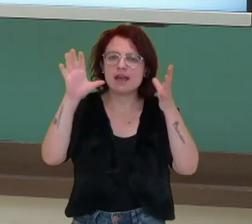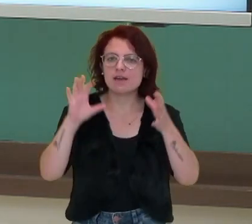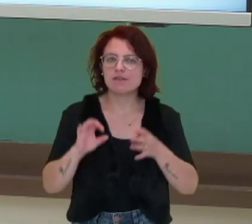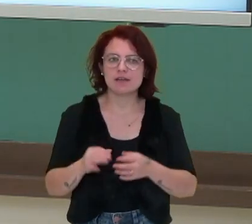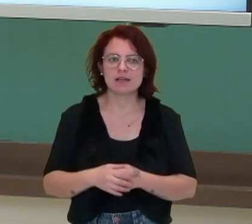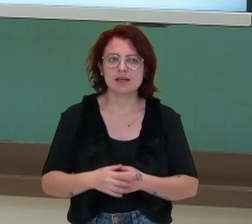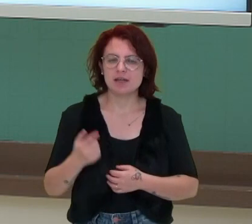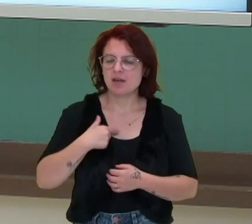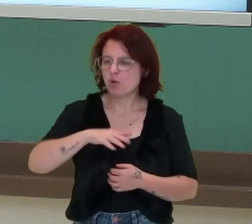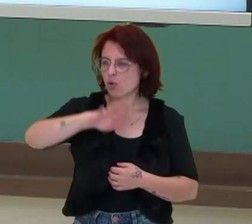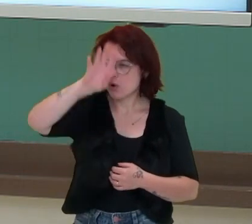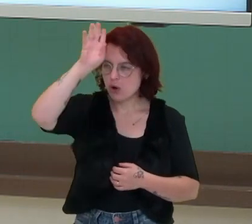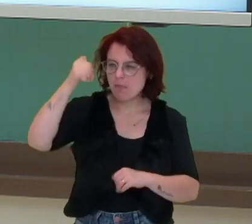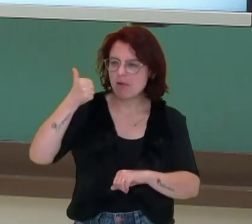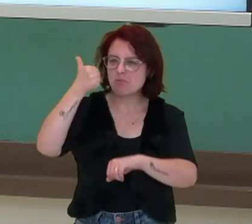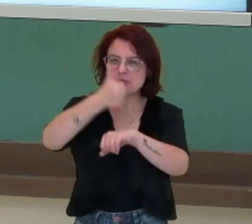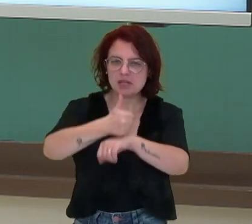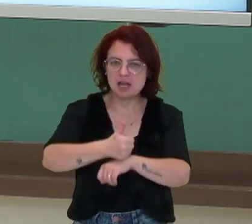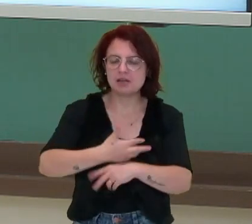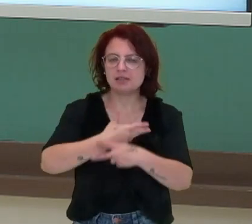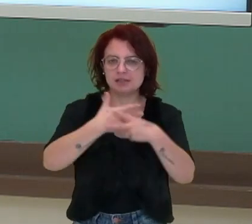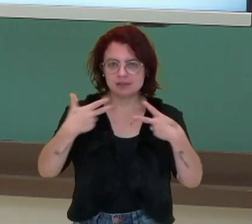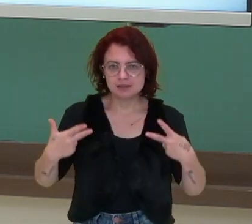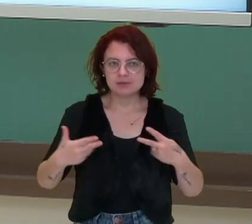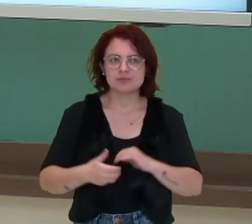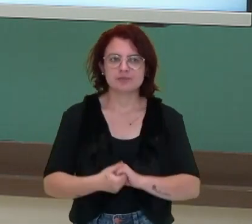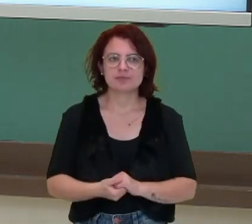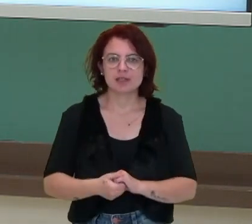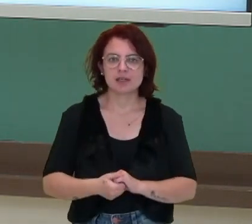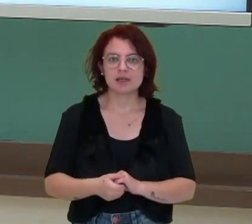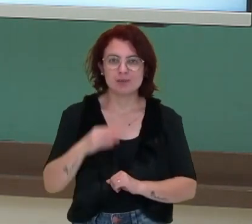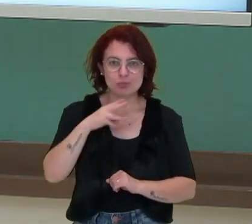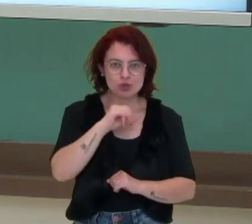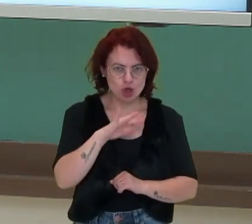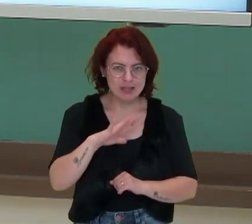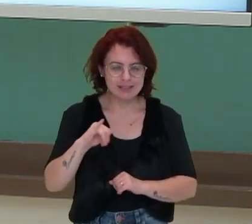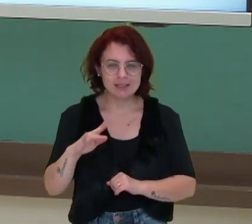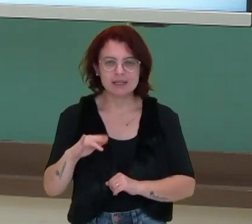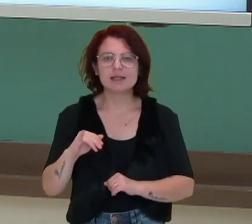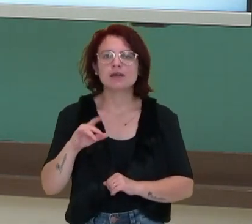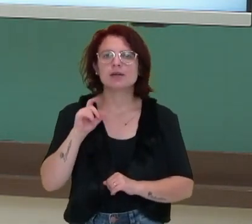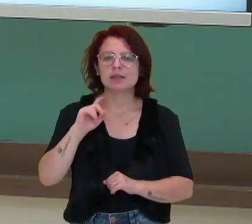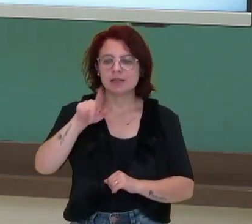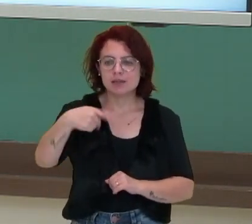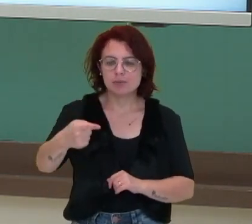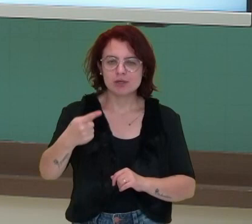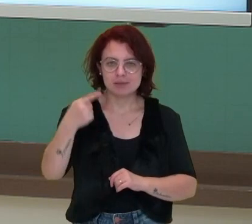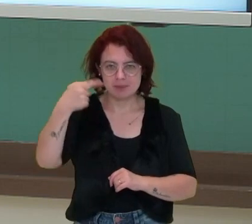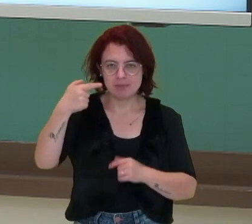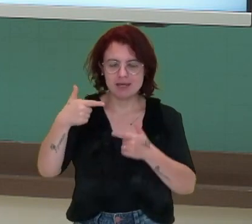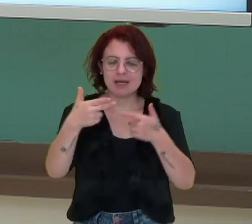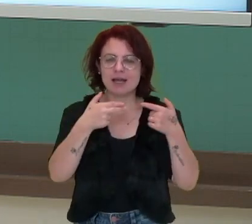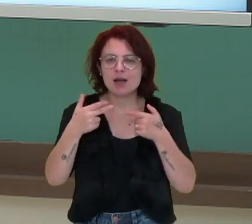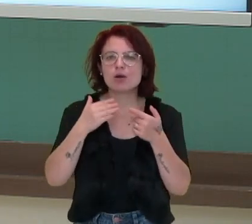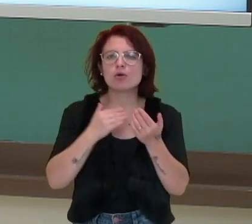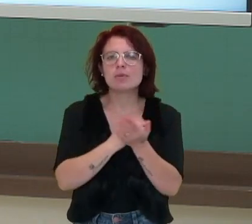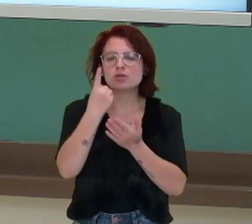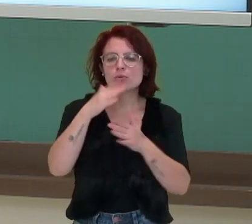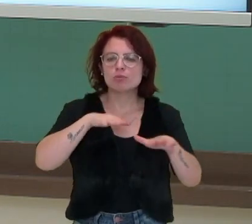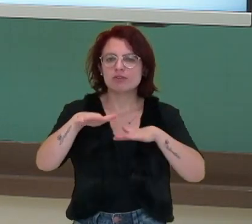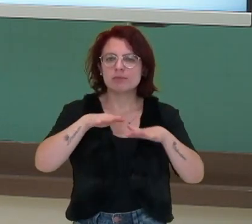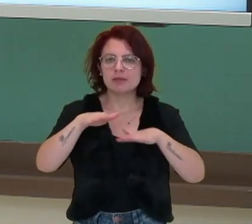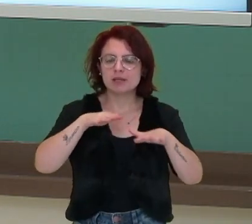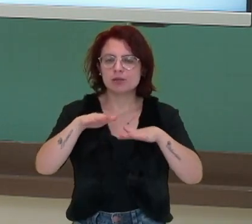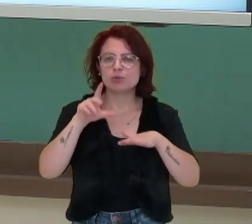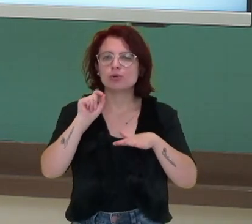Roma novamente. E o Benito Mussolini, logo depois da Primeira Guerra, em 1919, ele começa um movimento chamado fascismo. O que é fascismo? Ele é a palavra